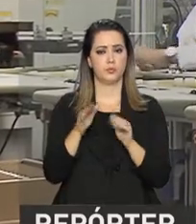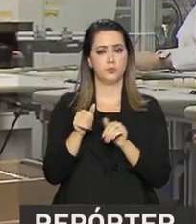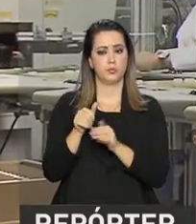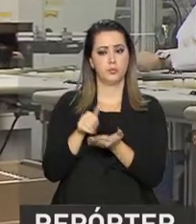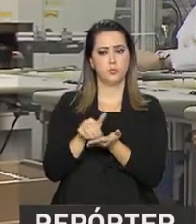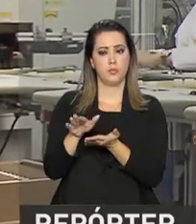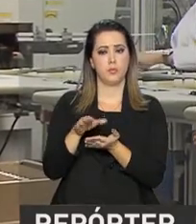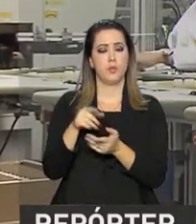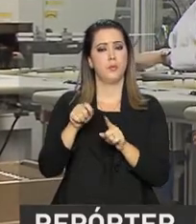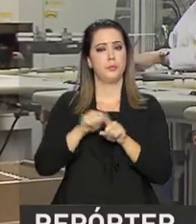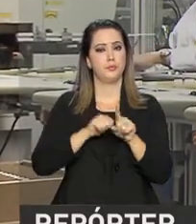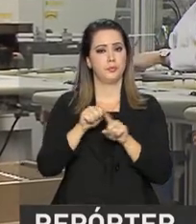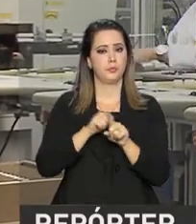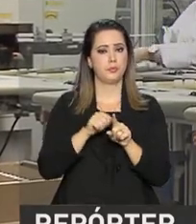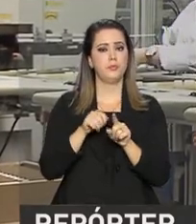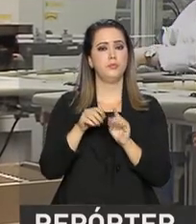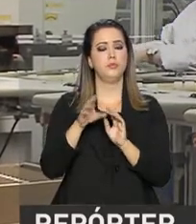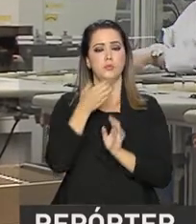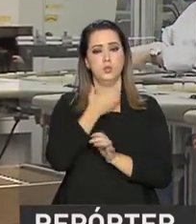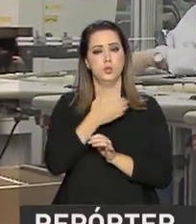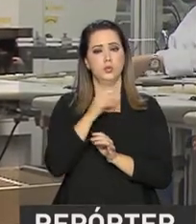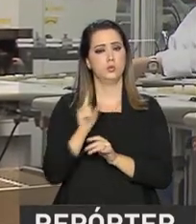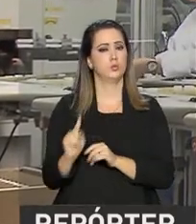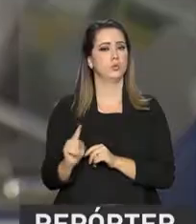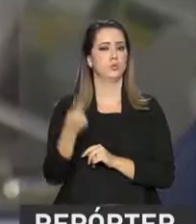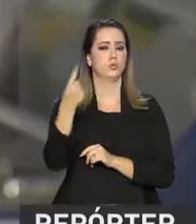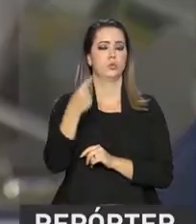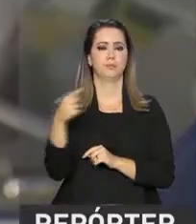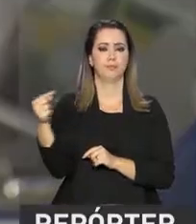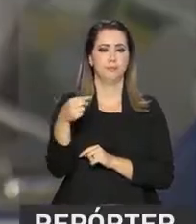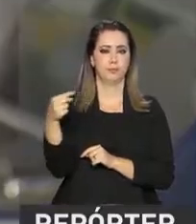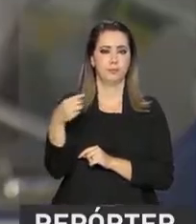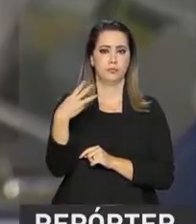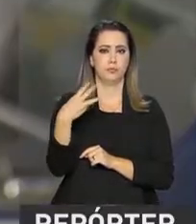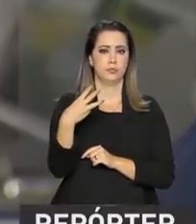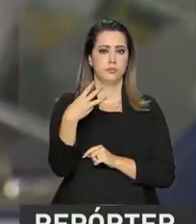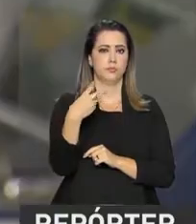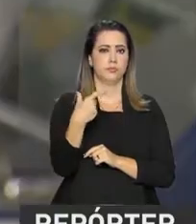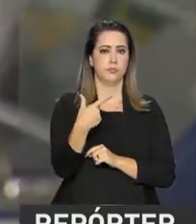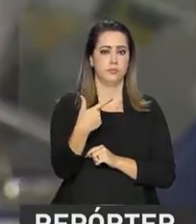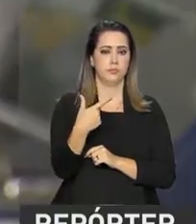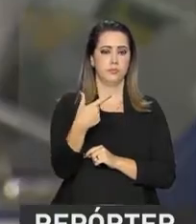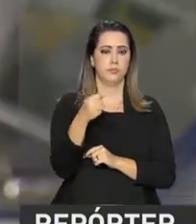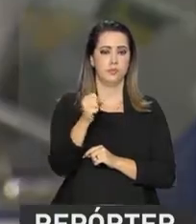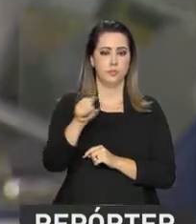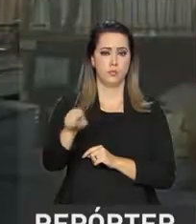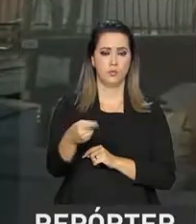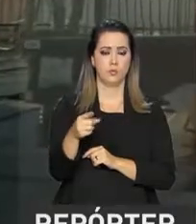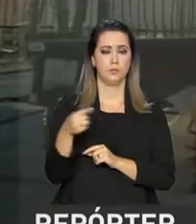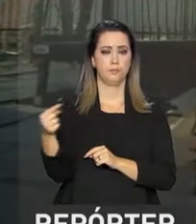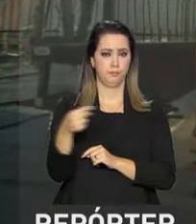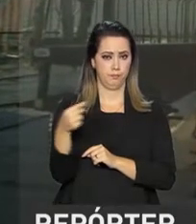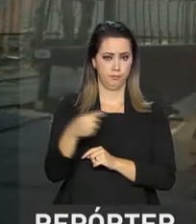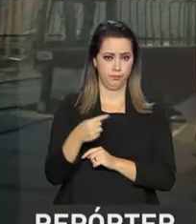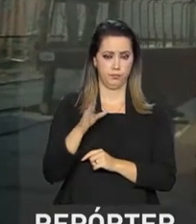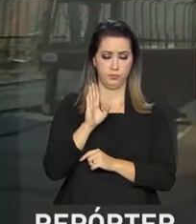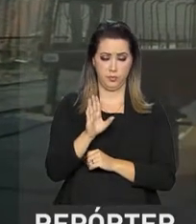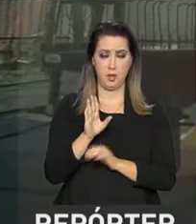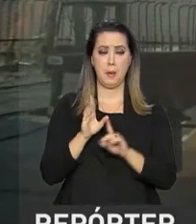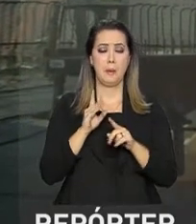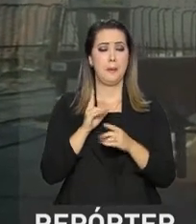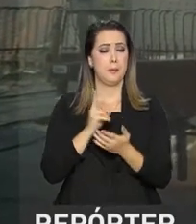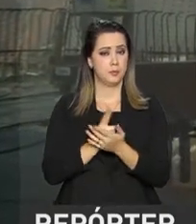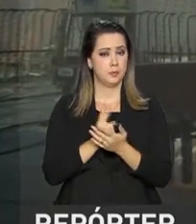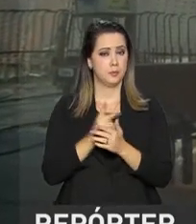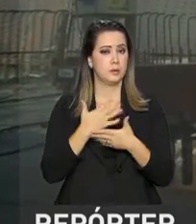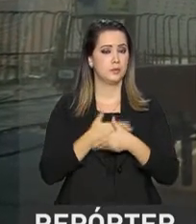de dezembro foi o único que apresentou dados negativos, com 328 mil postos a menos. Mesmo assim, um